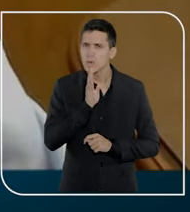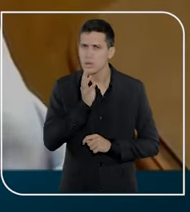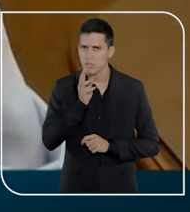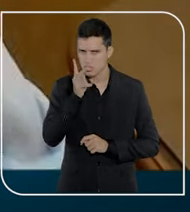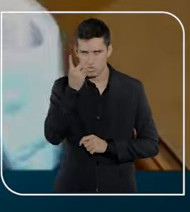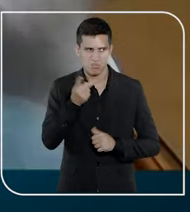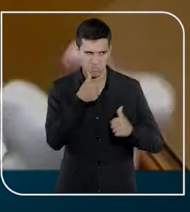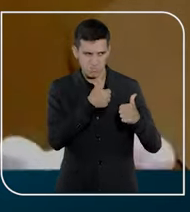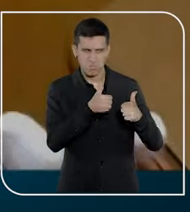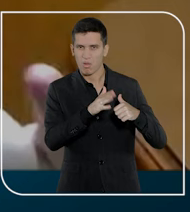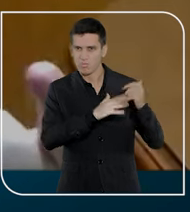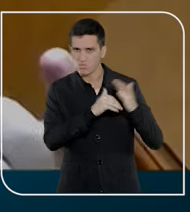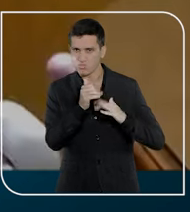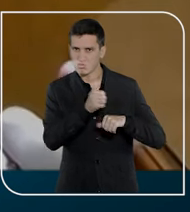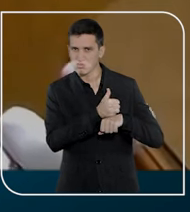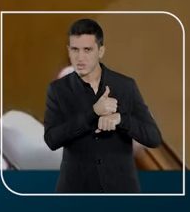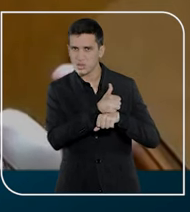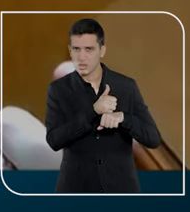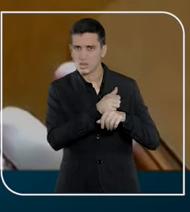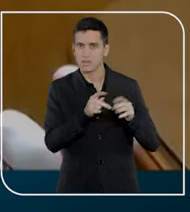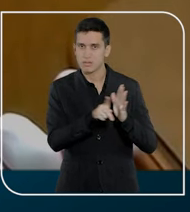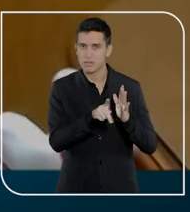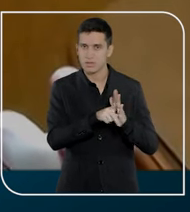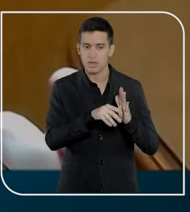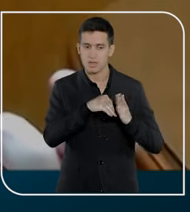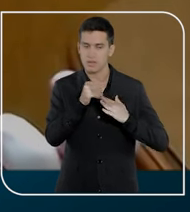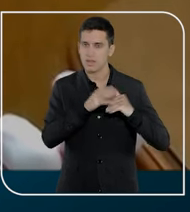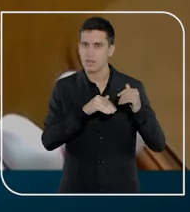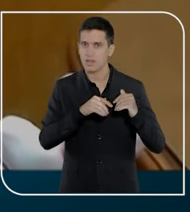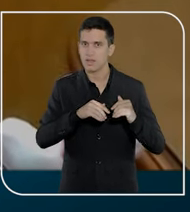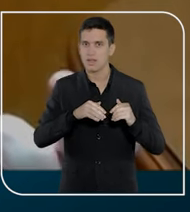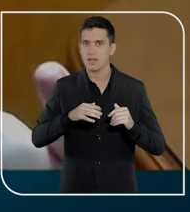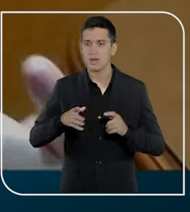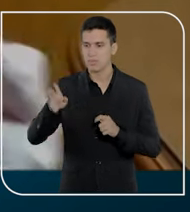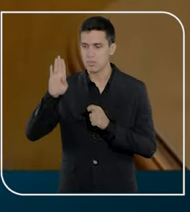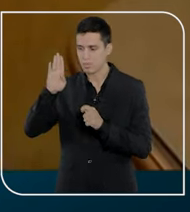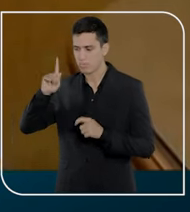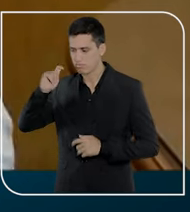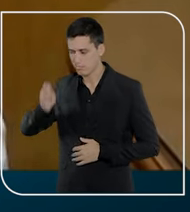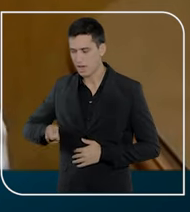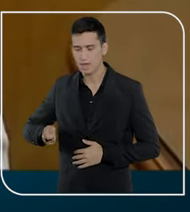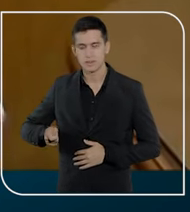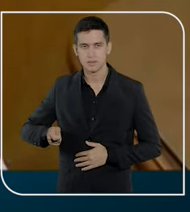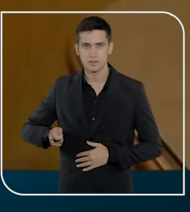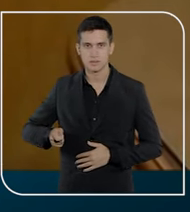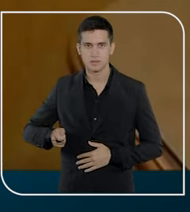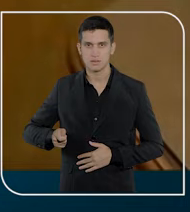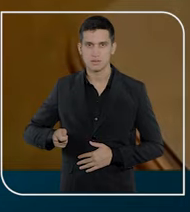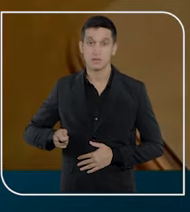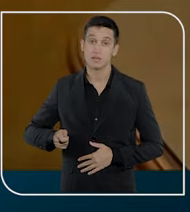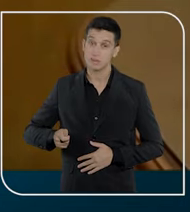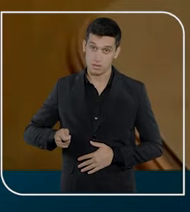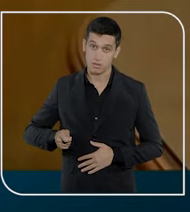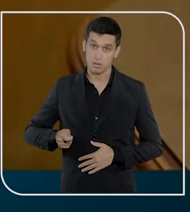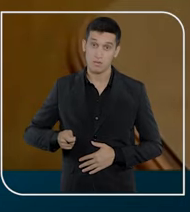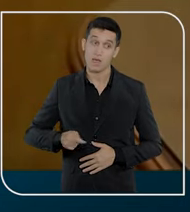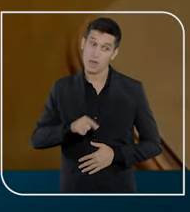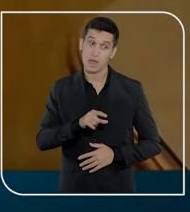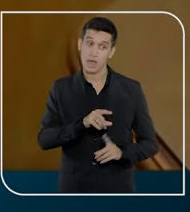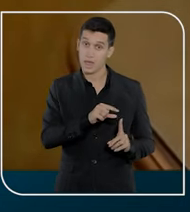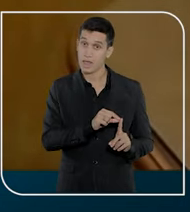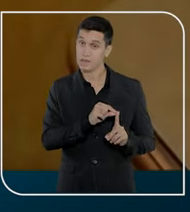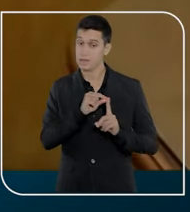bom, indica já quando você pede o leilão, porque daí já facilita, porque senão o juiz vai nomear